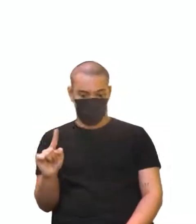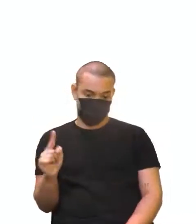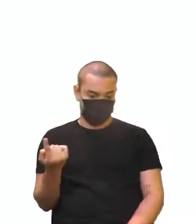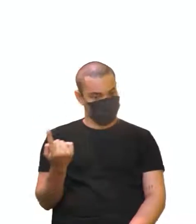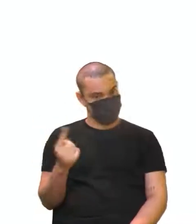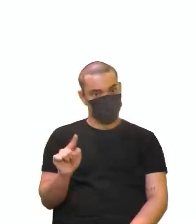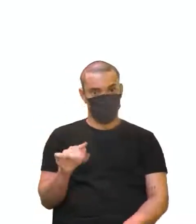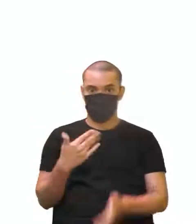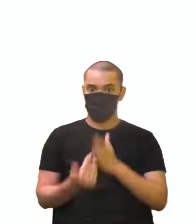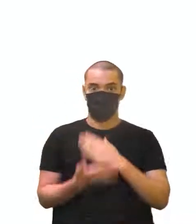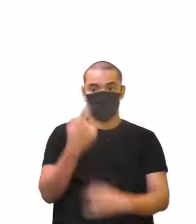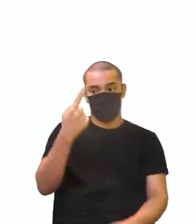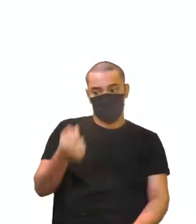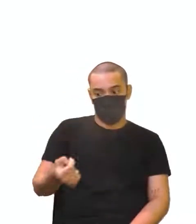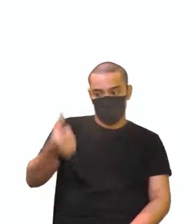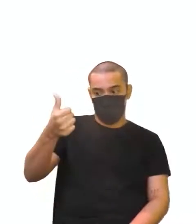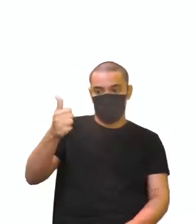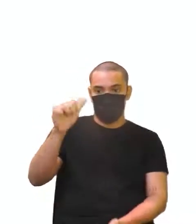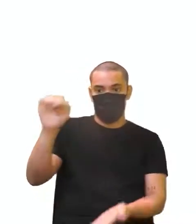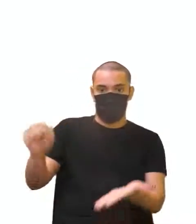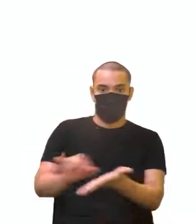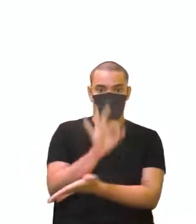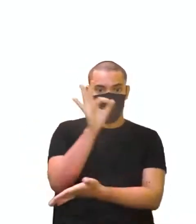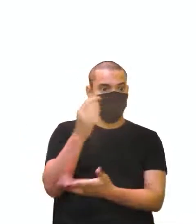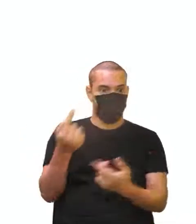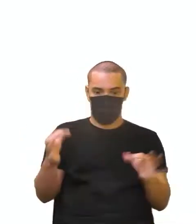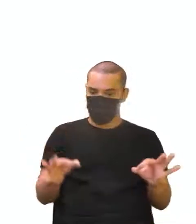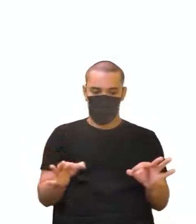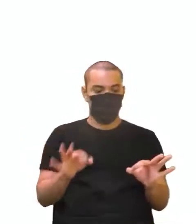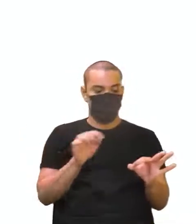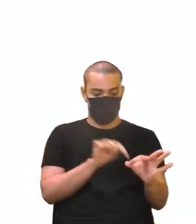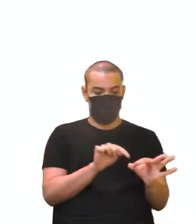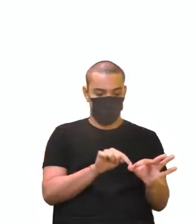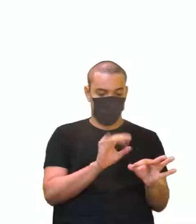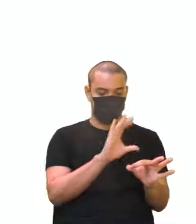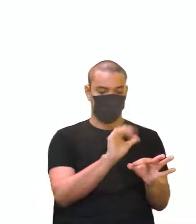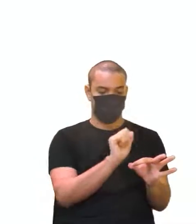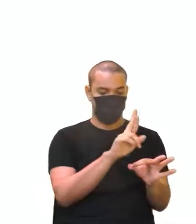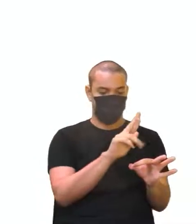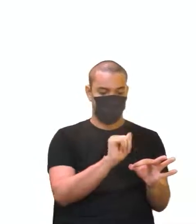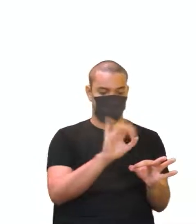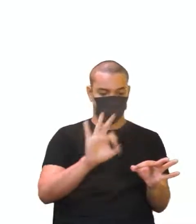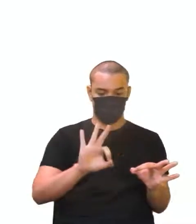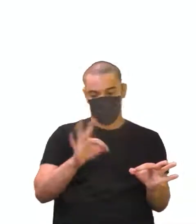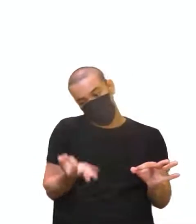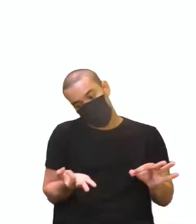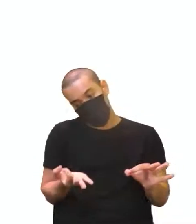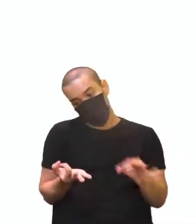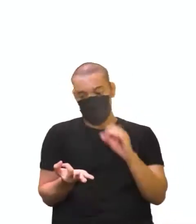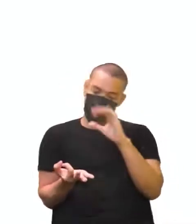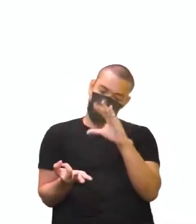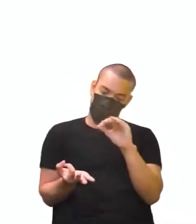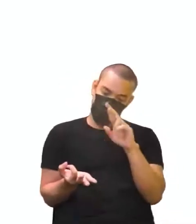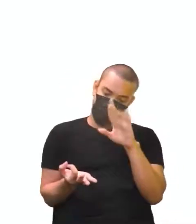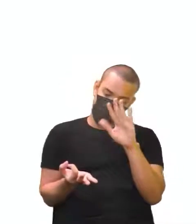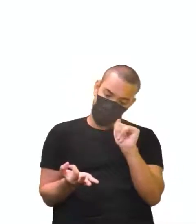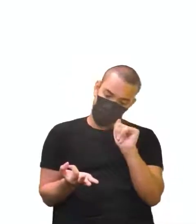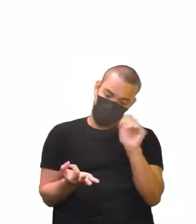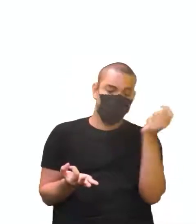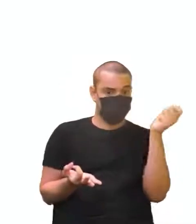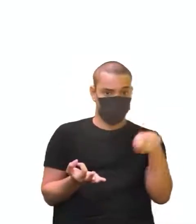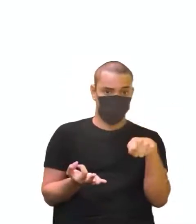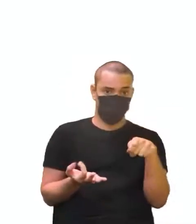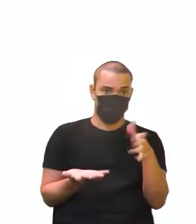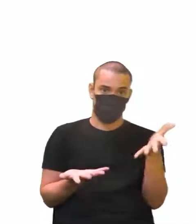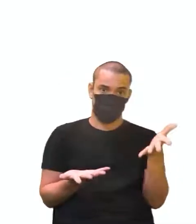dar os dois. A possibilidade da outra, né? Nesse caso, não. Eu quero saber qual a probabilidade de cair cara em uma